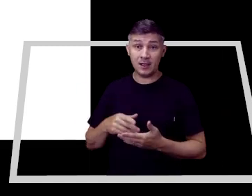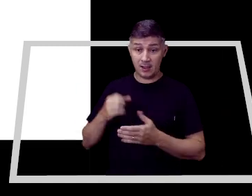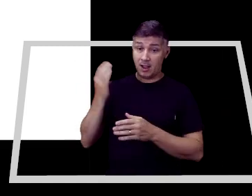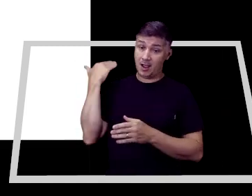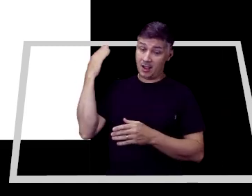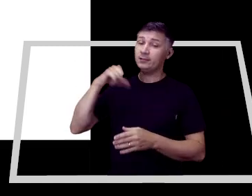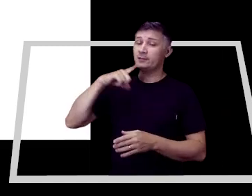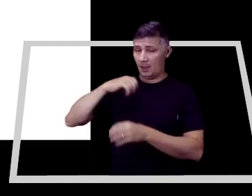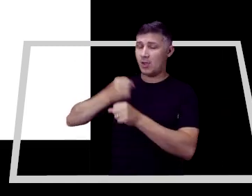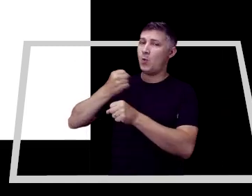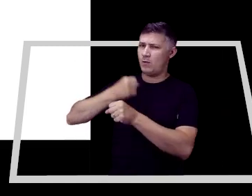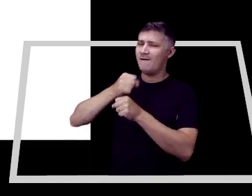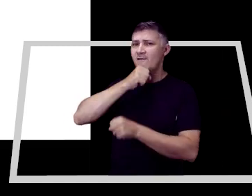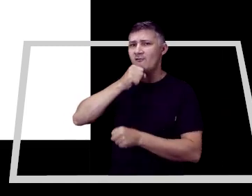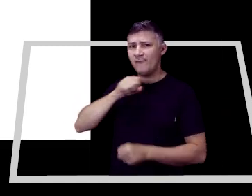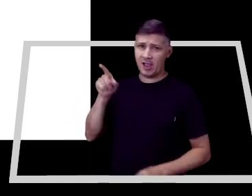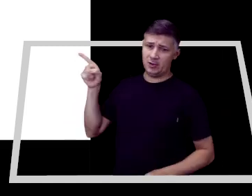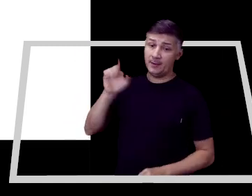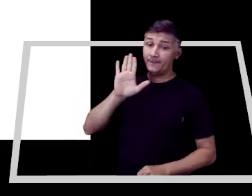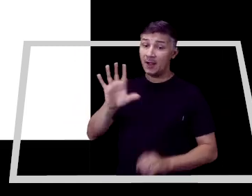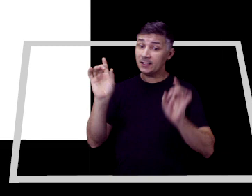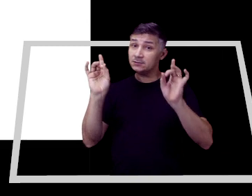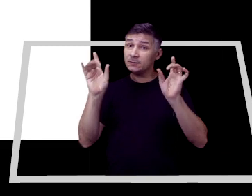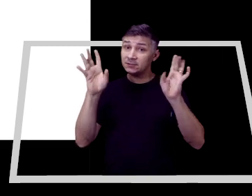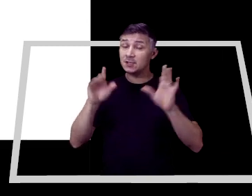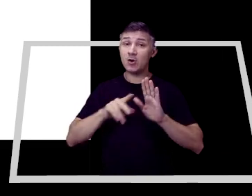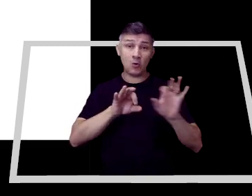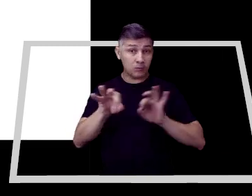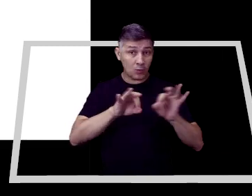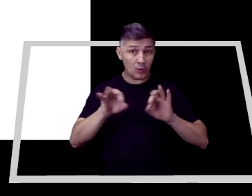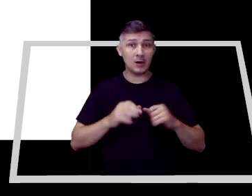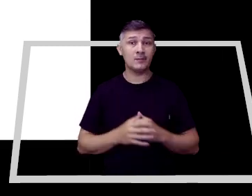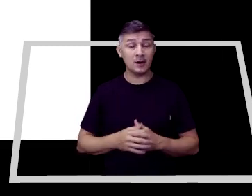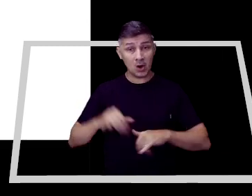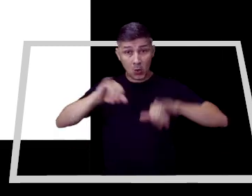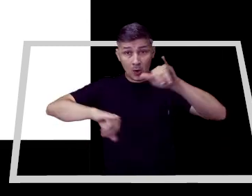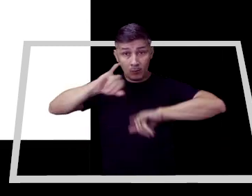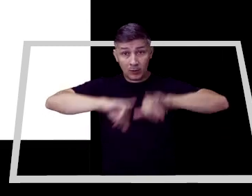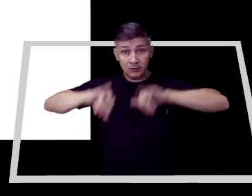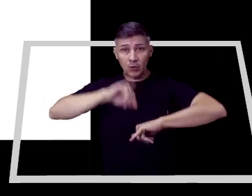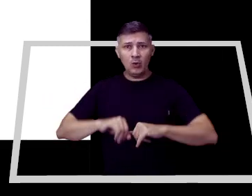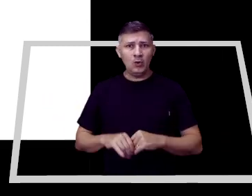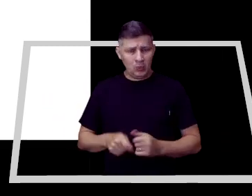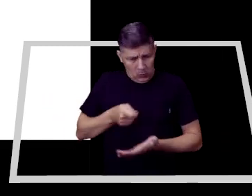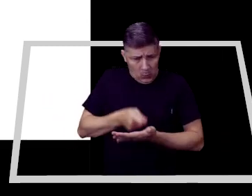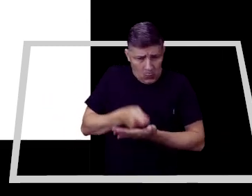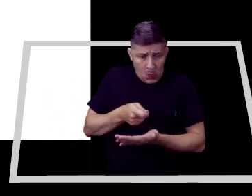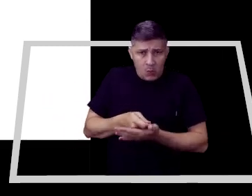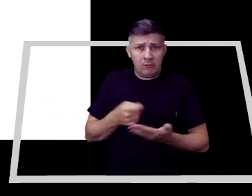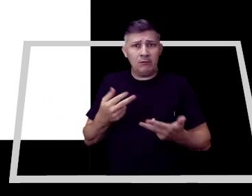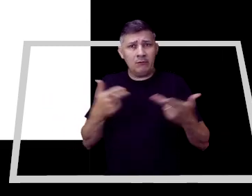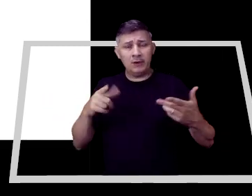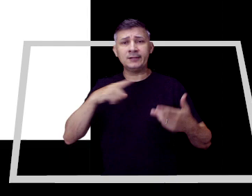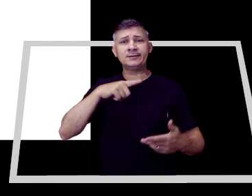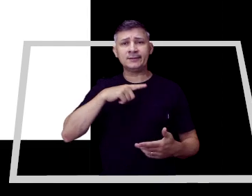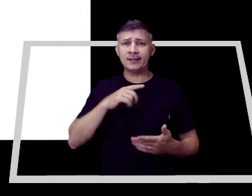edifício existente, e em função da especificidade do programa, dos laboratórios, o nível de